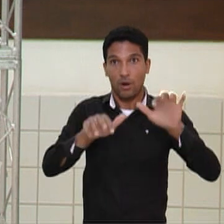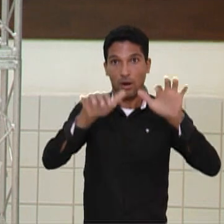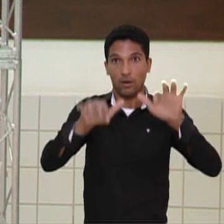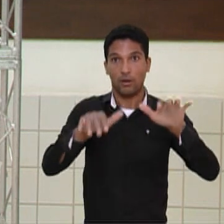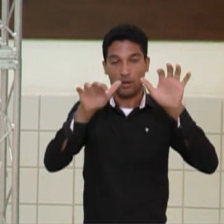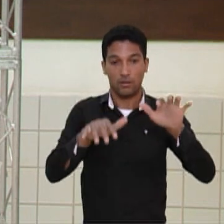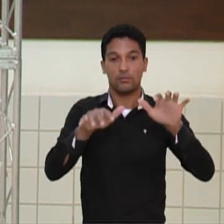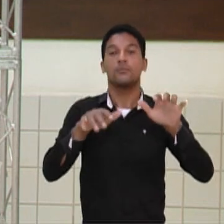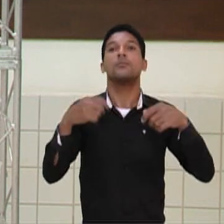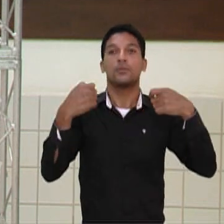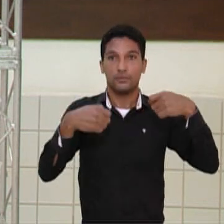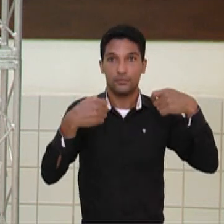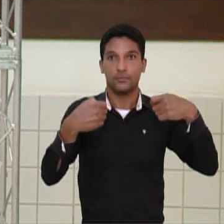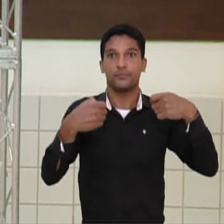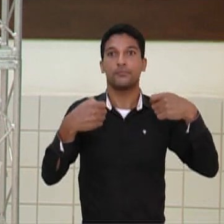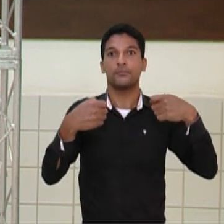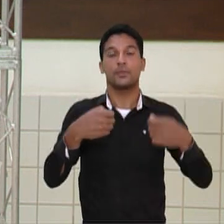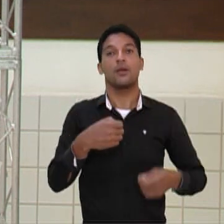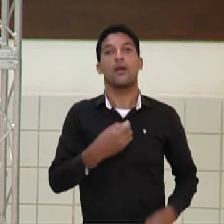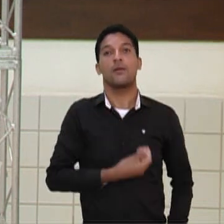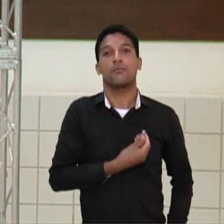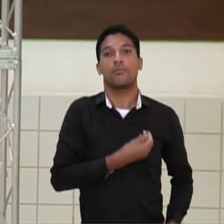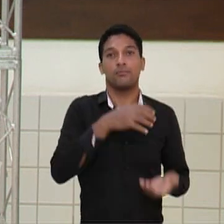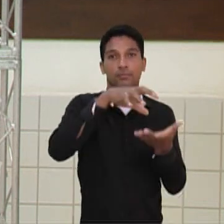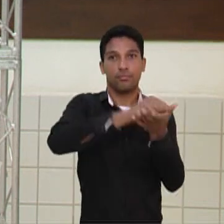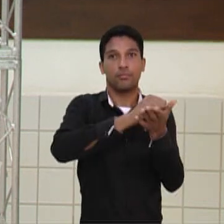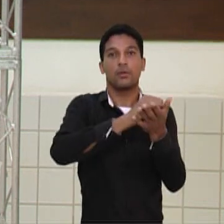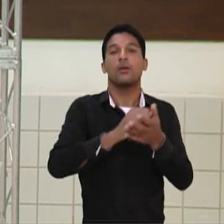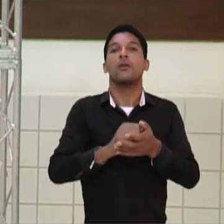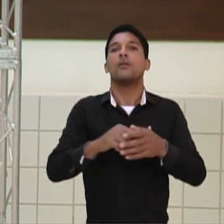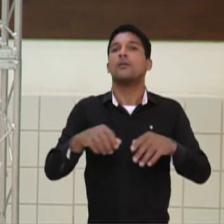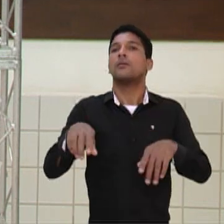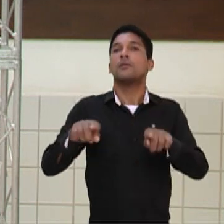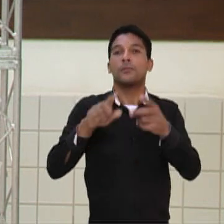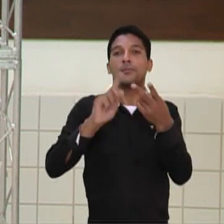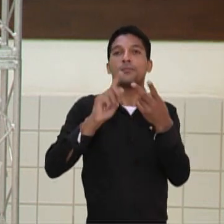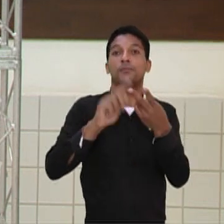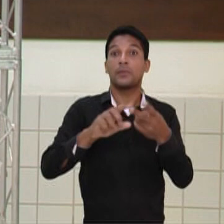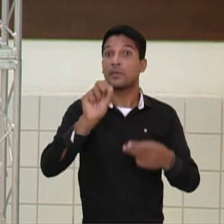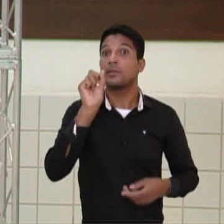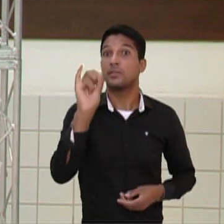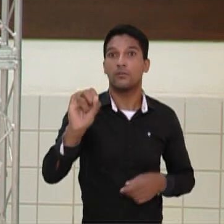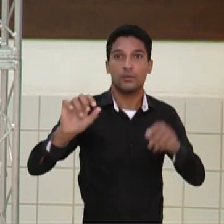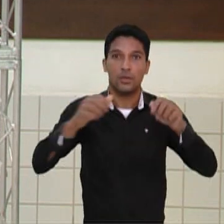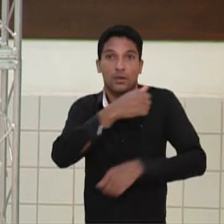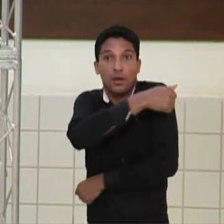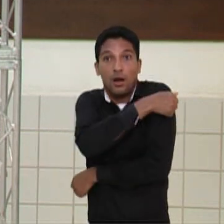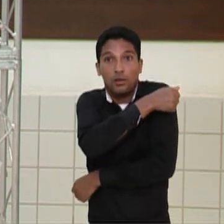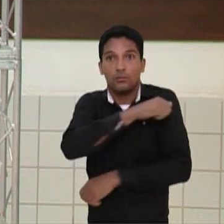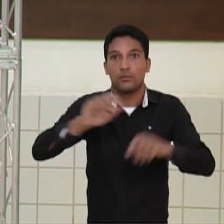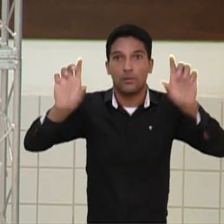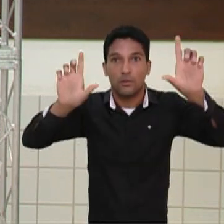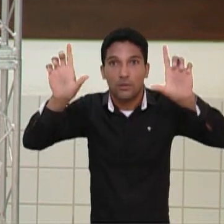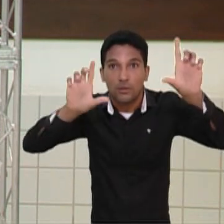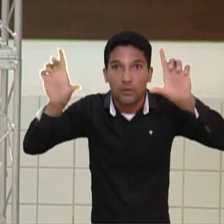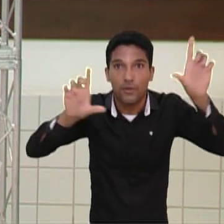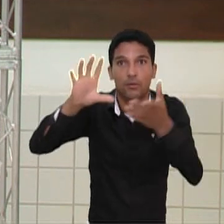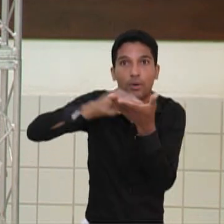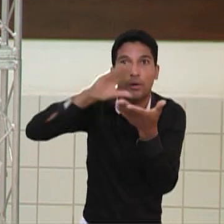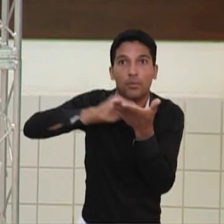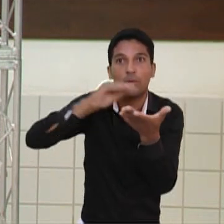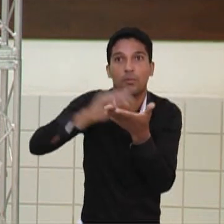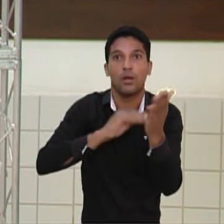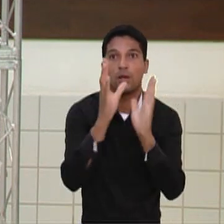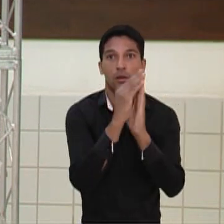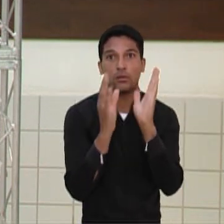O segundo recado é que se você nos assiste apenas pela TV, eu peço que você entre em contato com a sua escola, retire os seus materiais para que